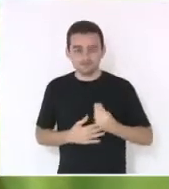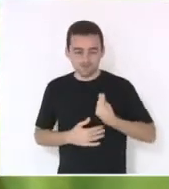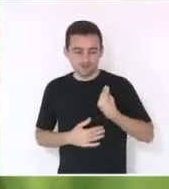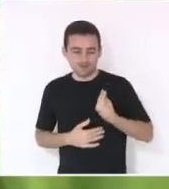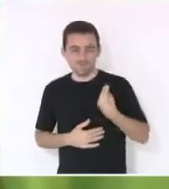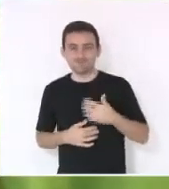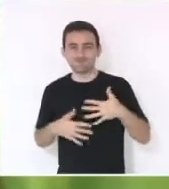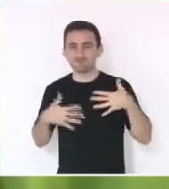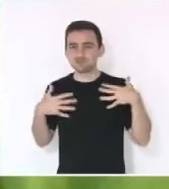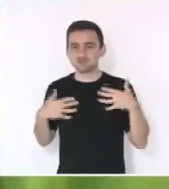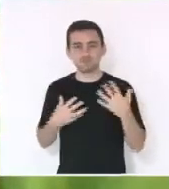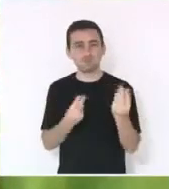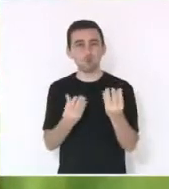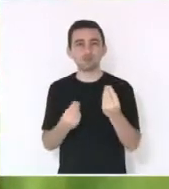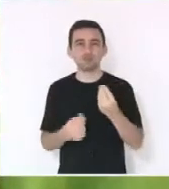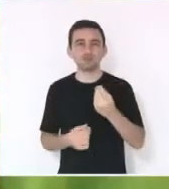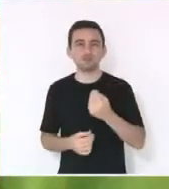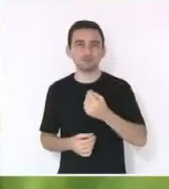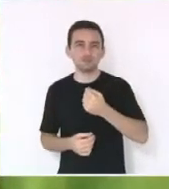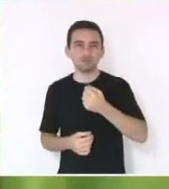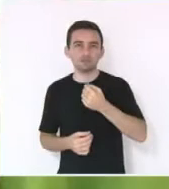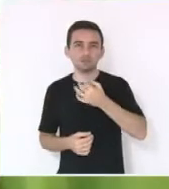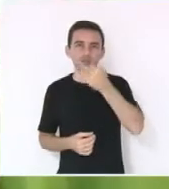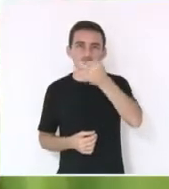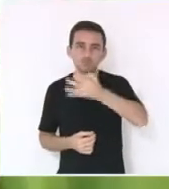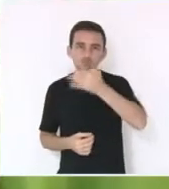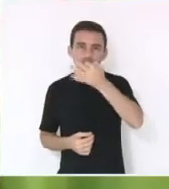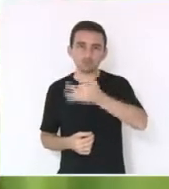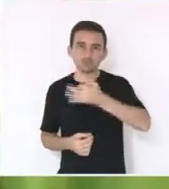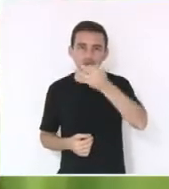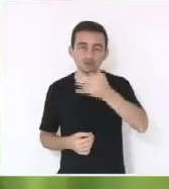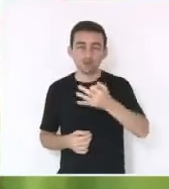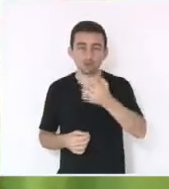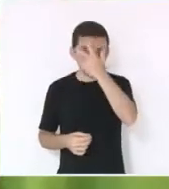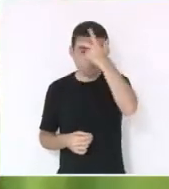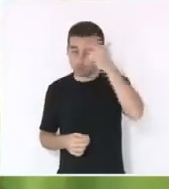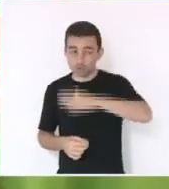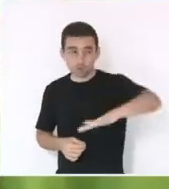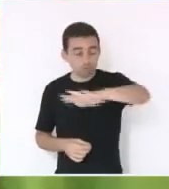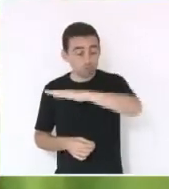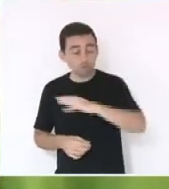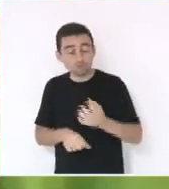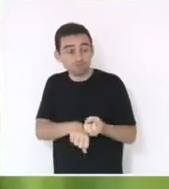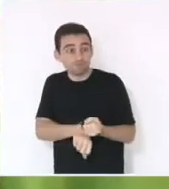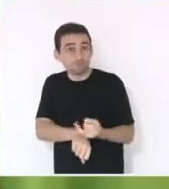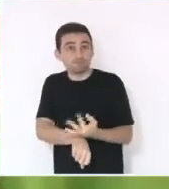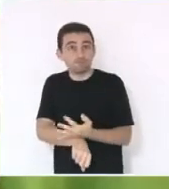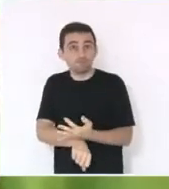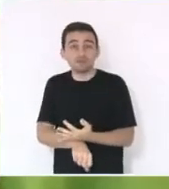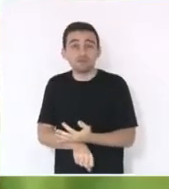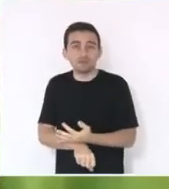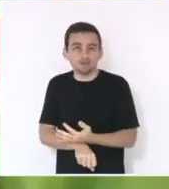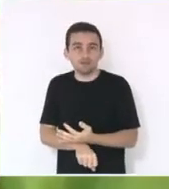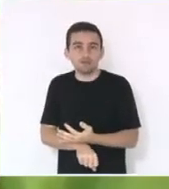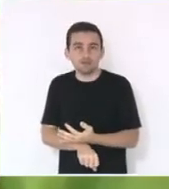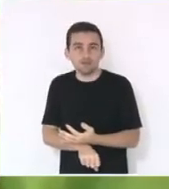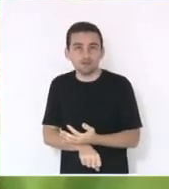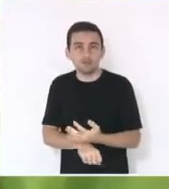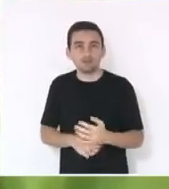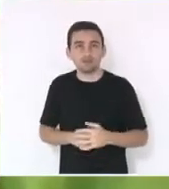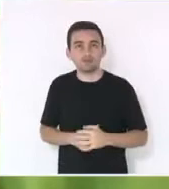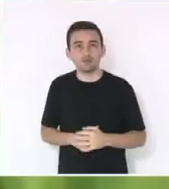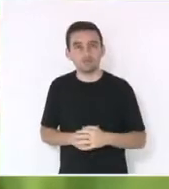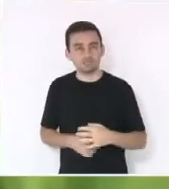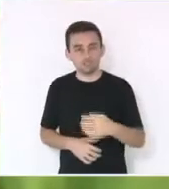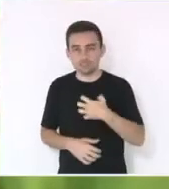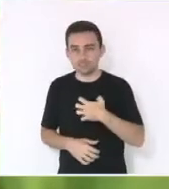vários depoimentos fizeram com que a plateia se emocionasse. E essa emoção é a emoção